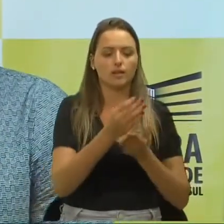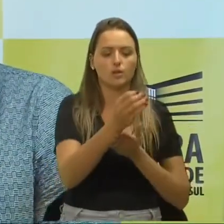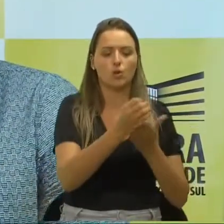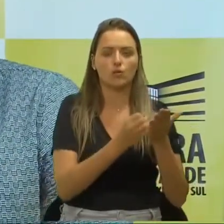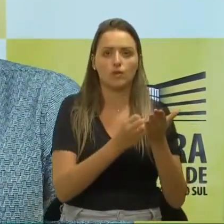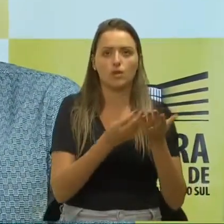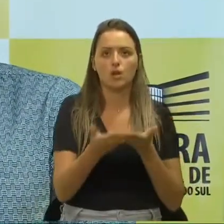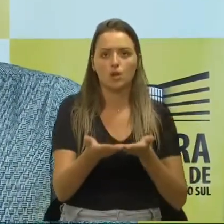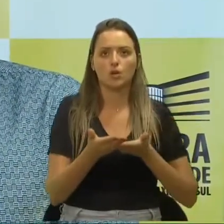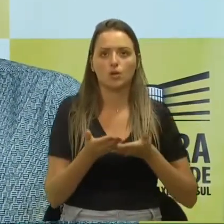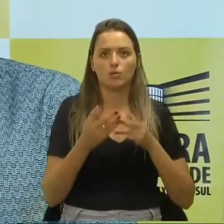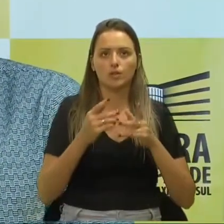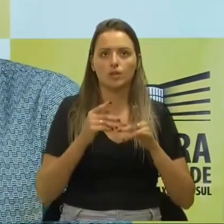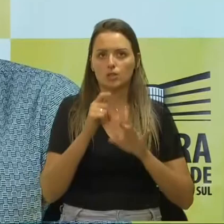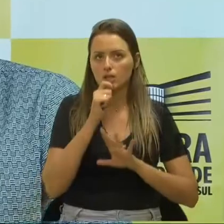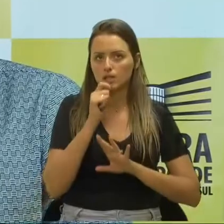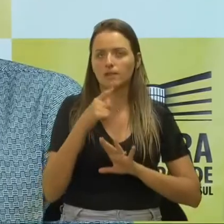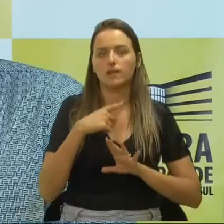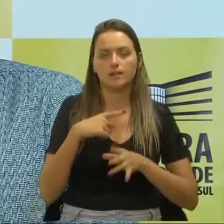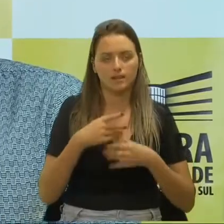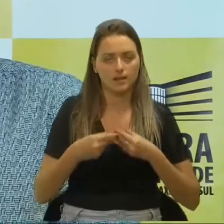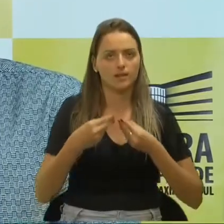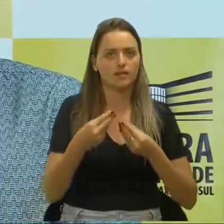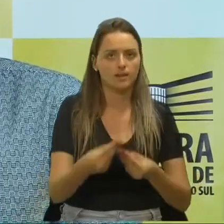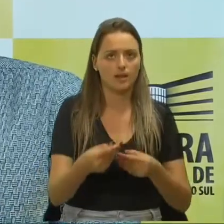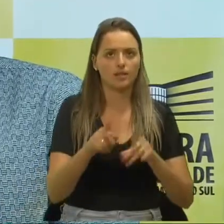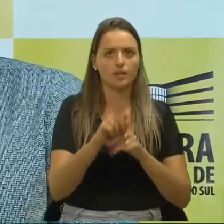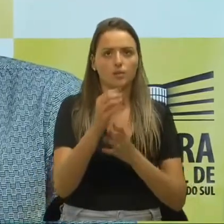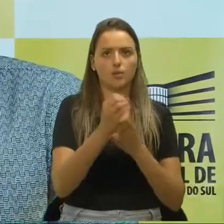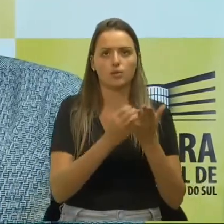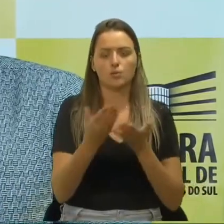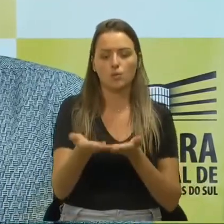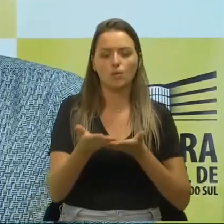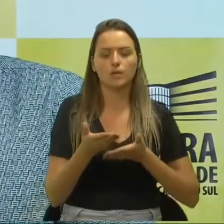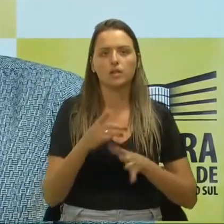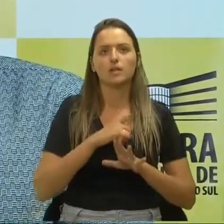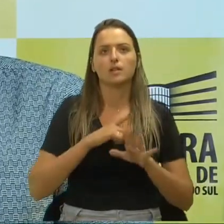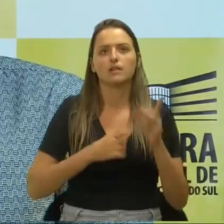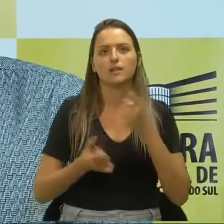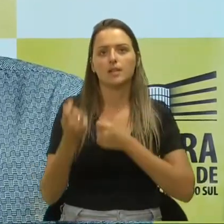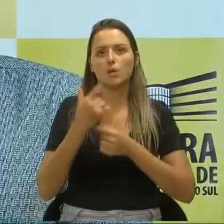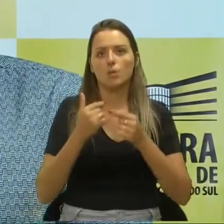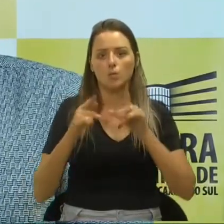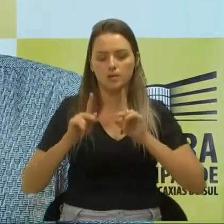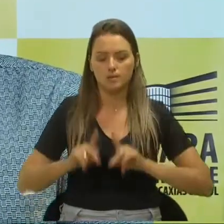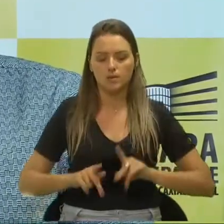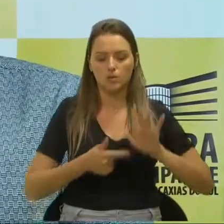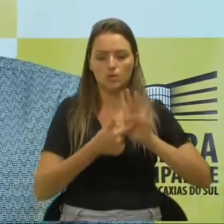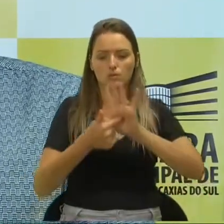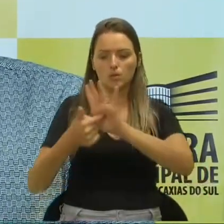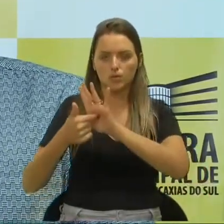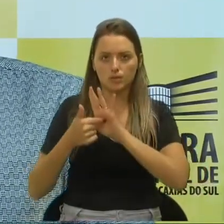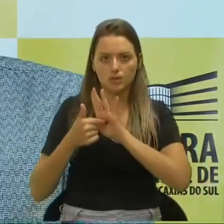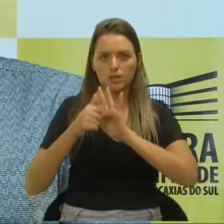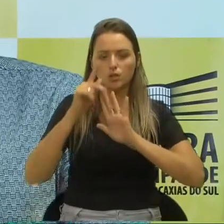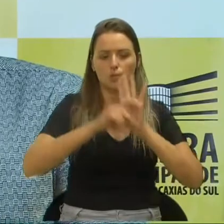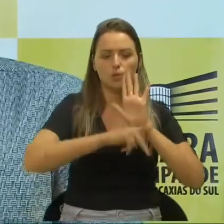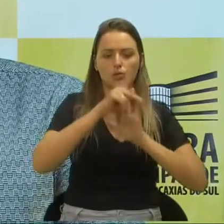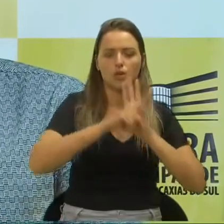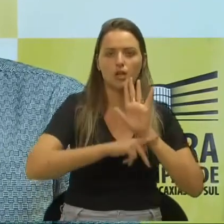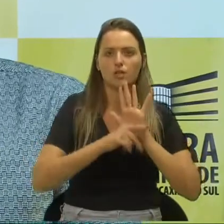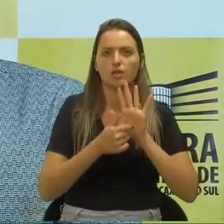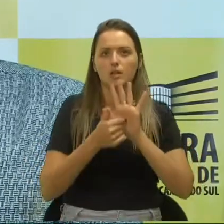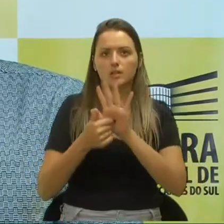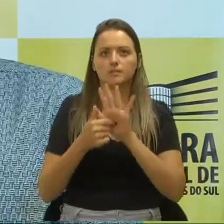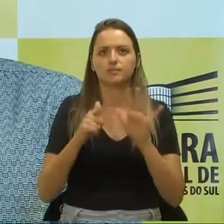para quem ainda não recebeu, vai estar recebendo aí nos próximos dias. A gente vai ter alguns painelistas aí, especialistas nas áreas. Por exemplo, a